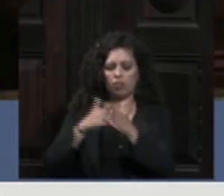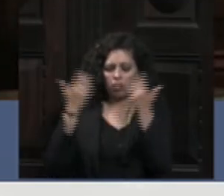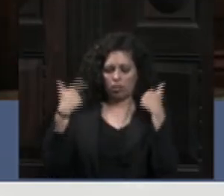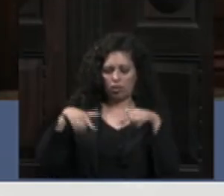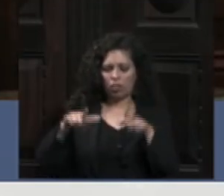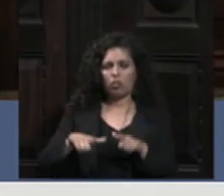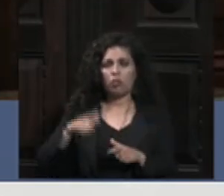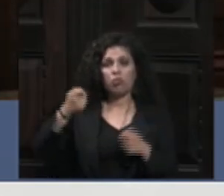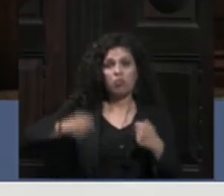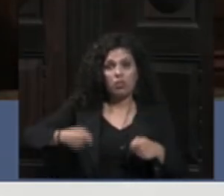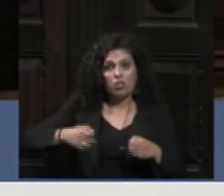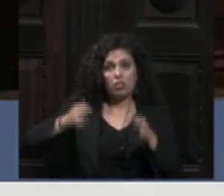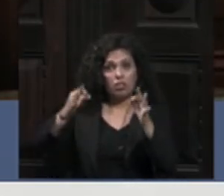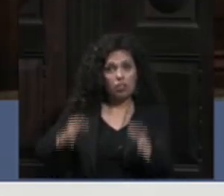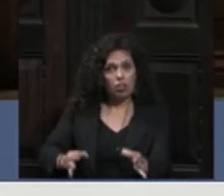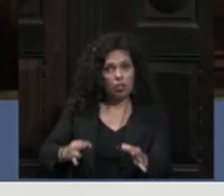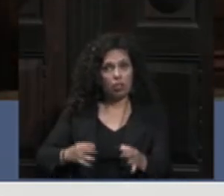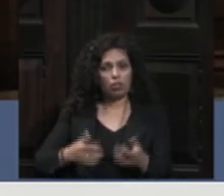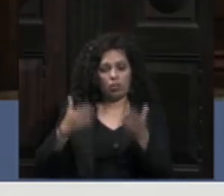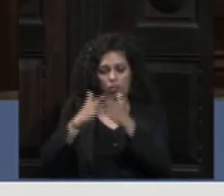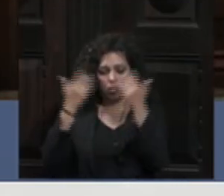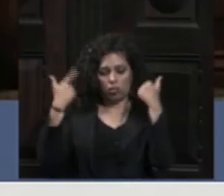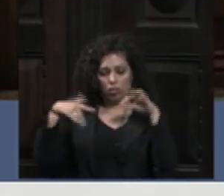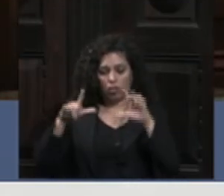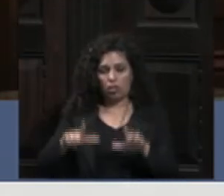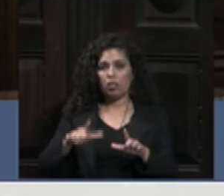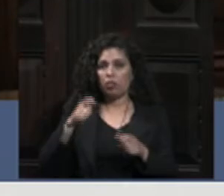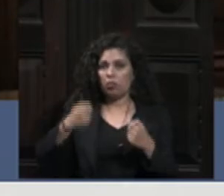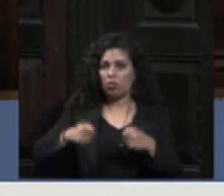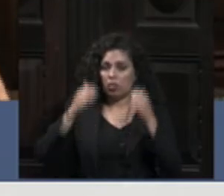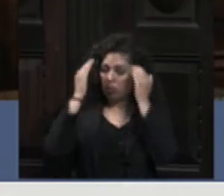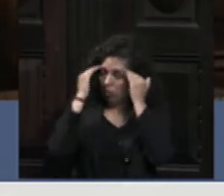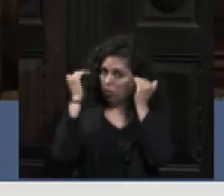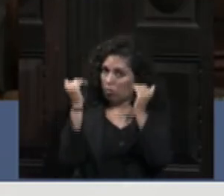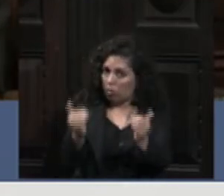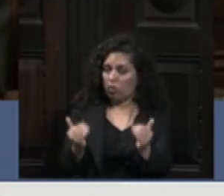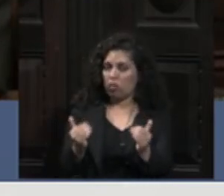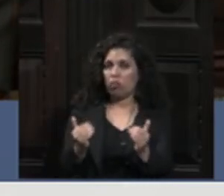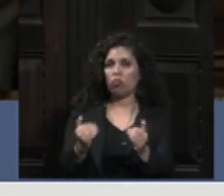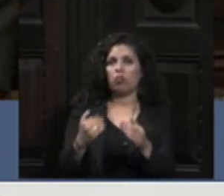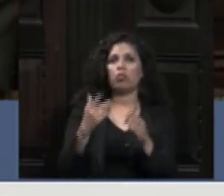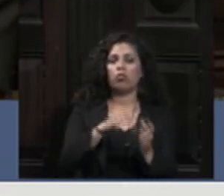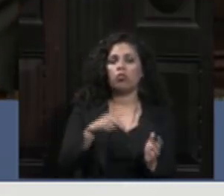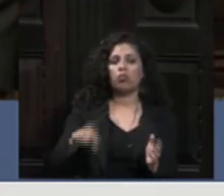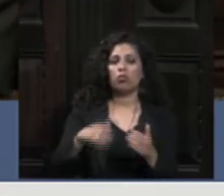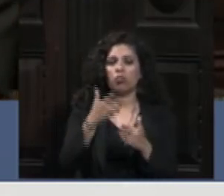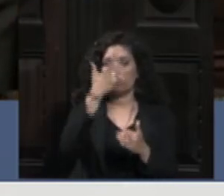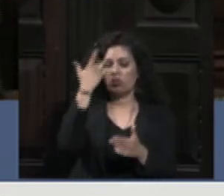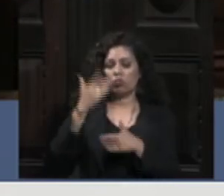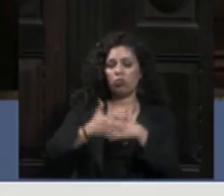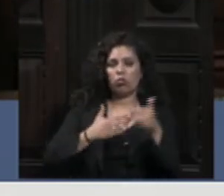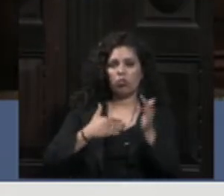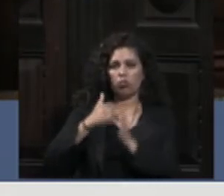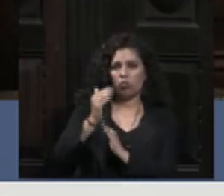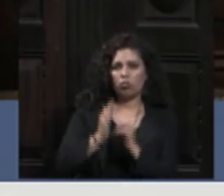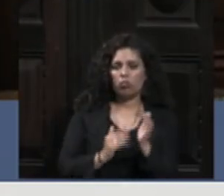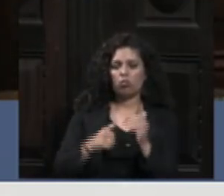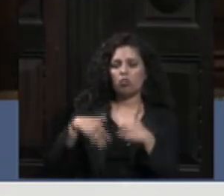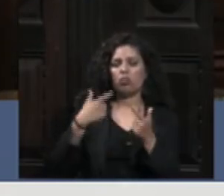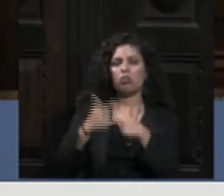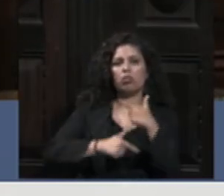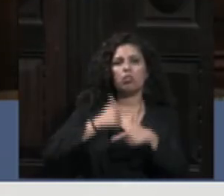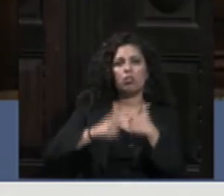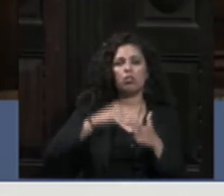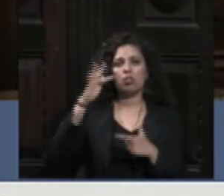dever moral para com profissionais, estudantes e familiares da comunidade da FAETEC. Não dá para